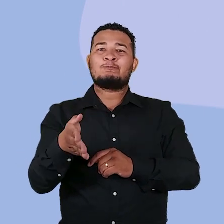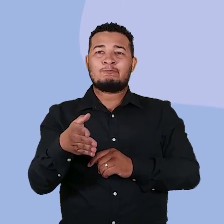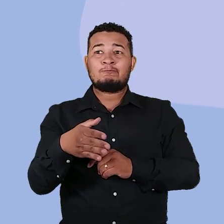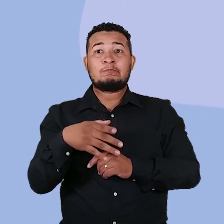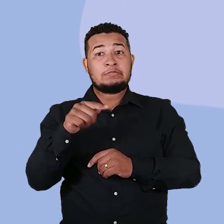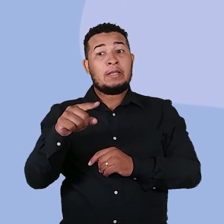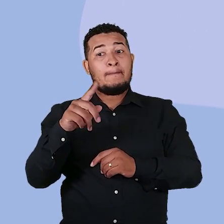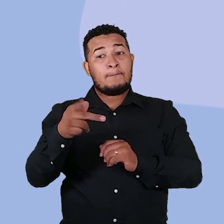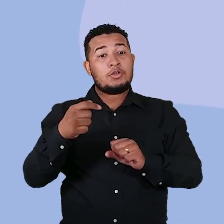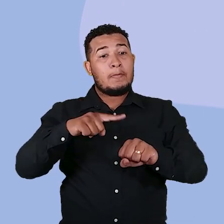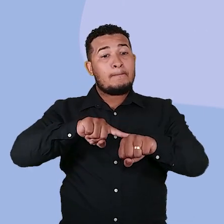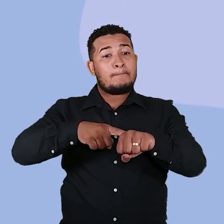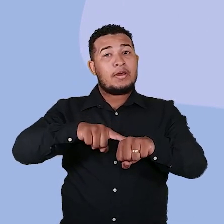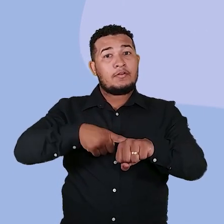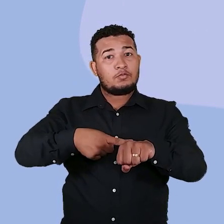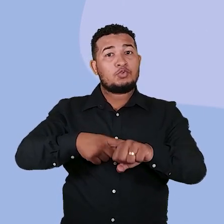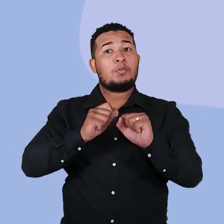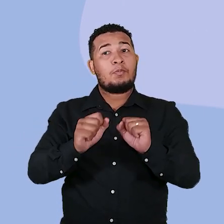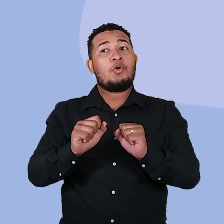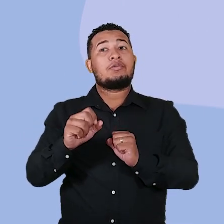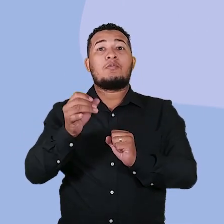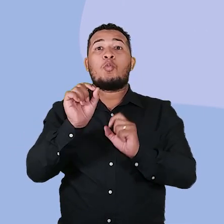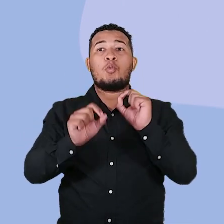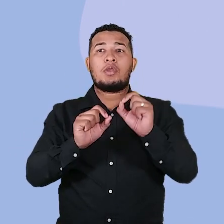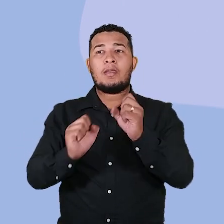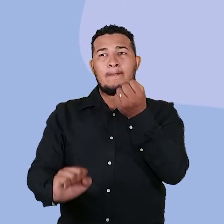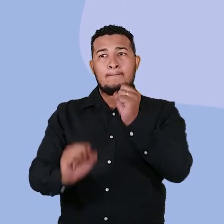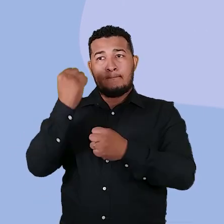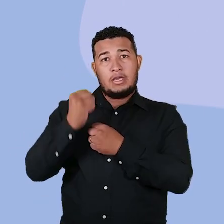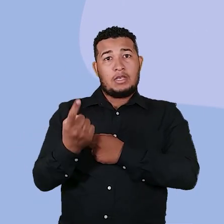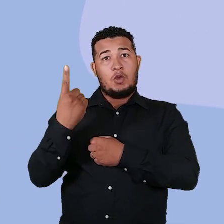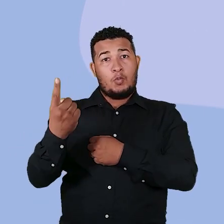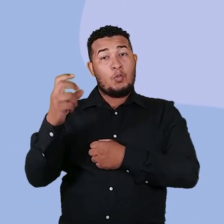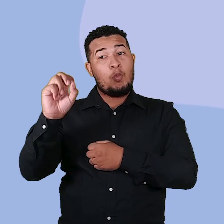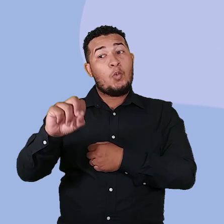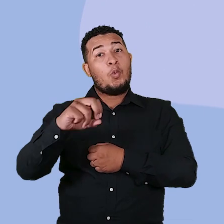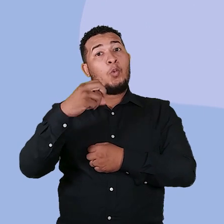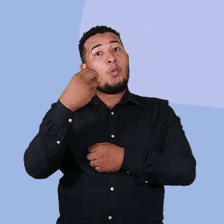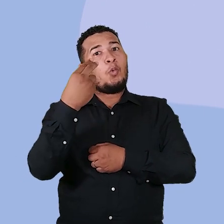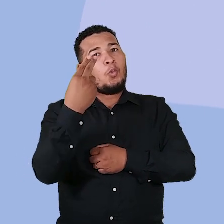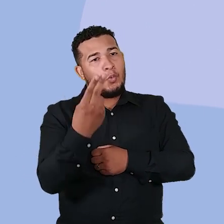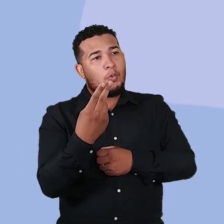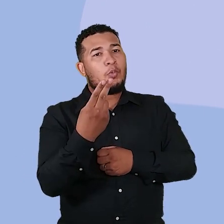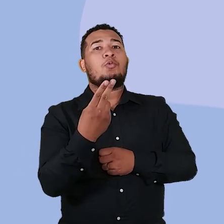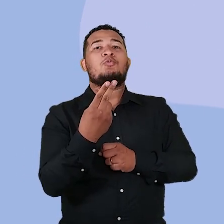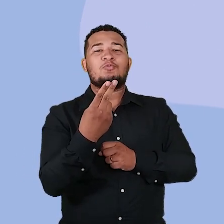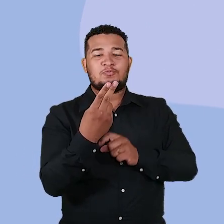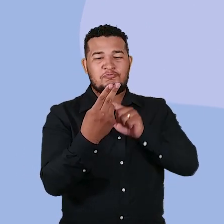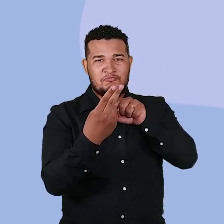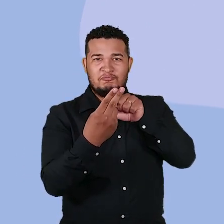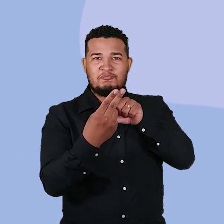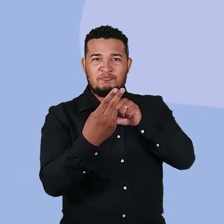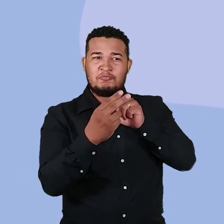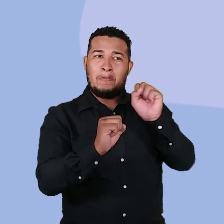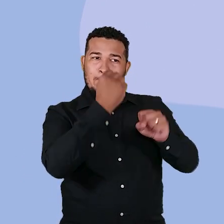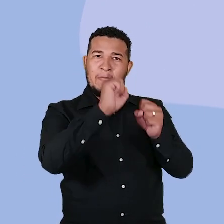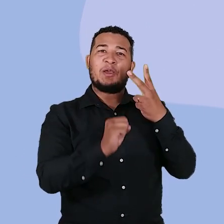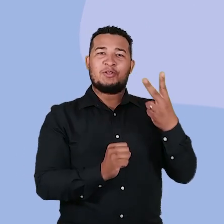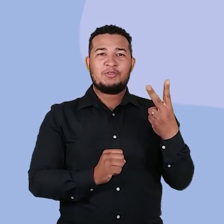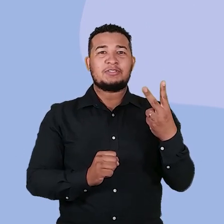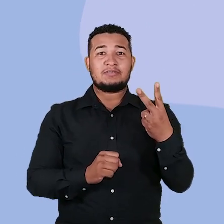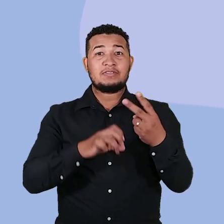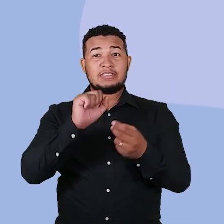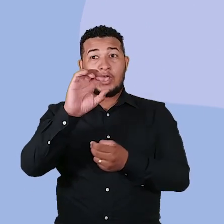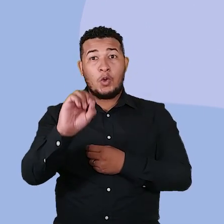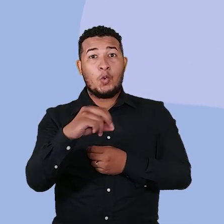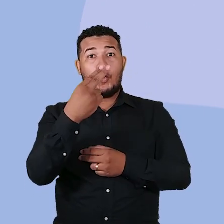defeituoso esse parafuso pode ser da máquina um ou na máquina dois temos evento